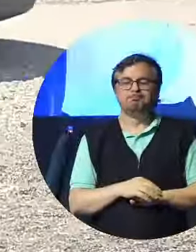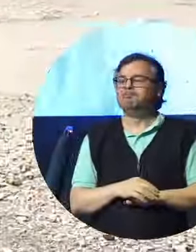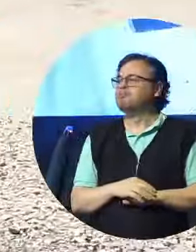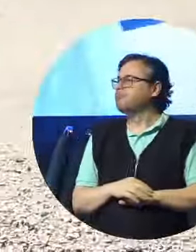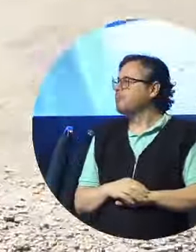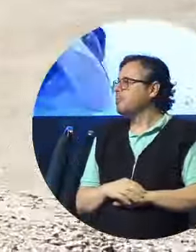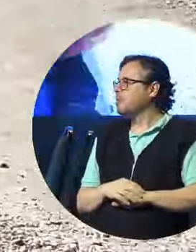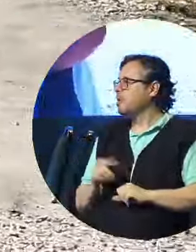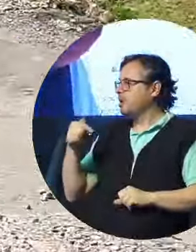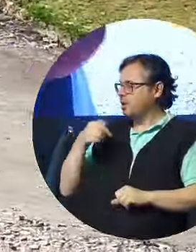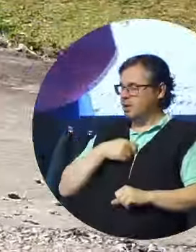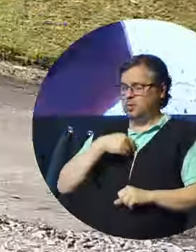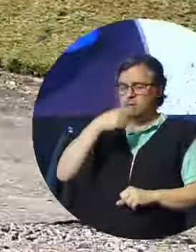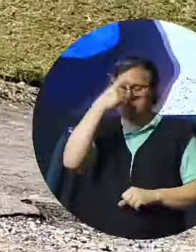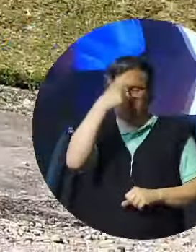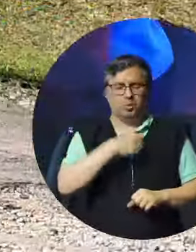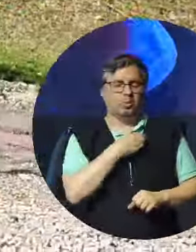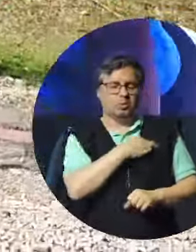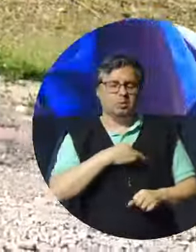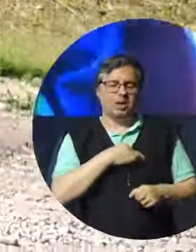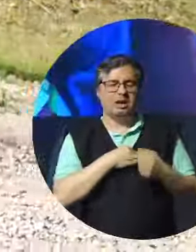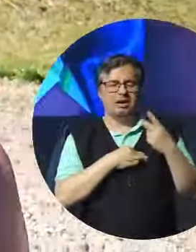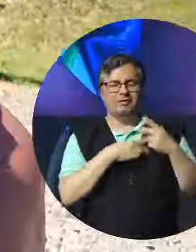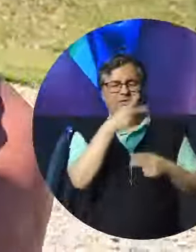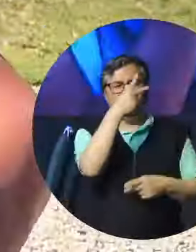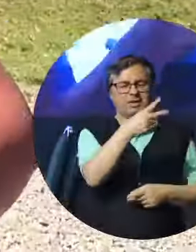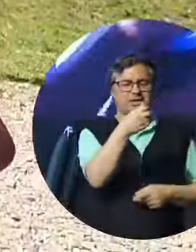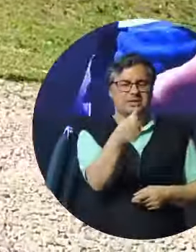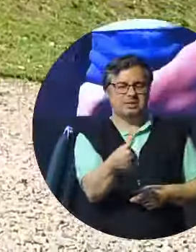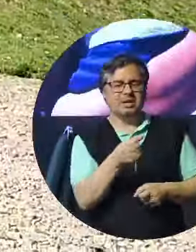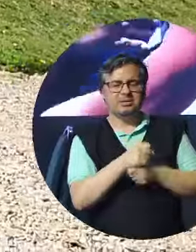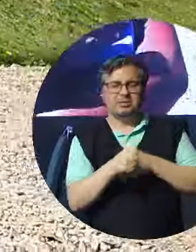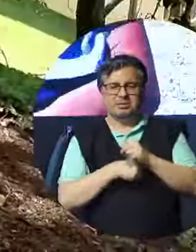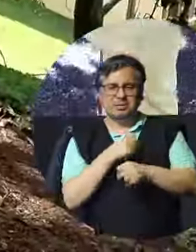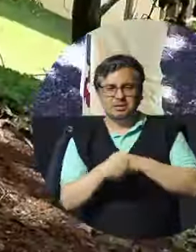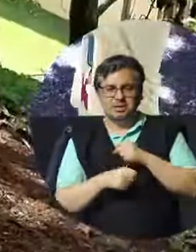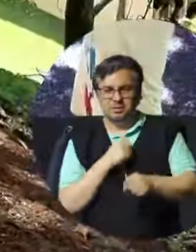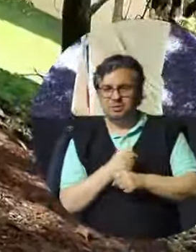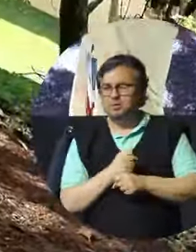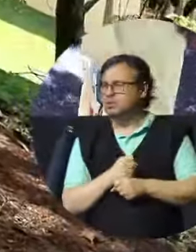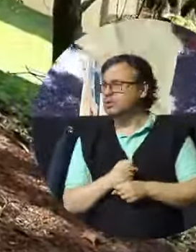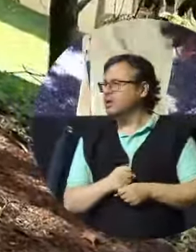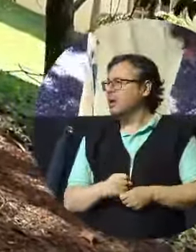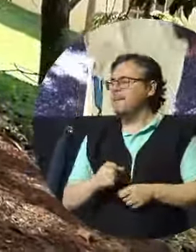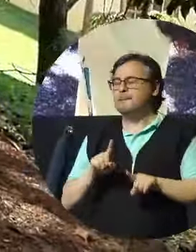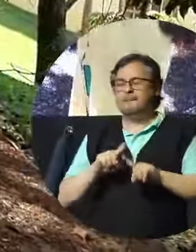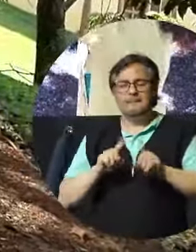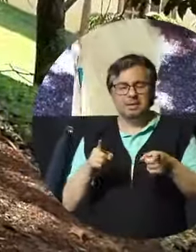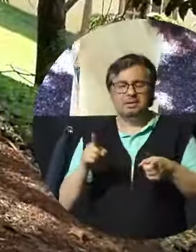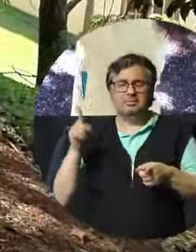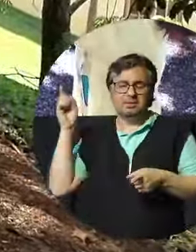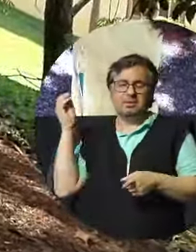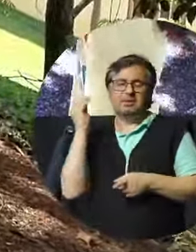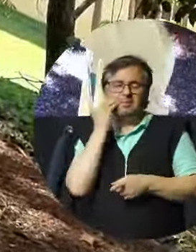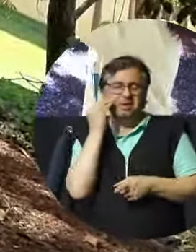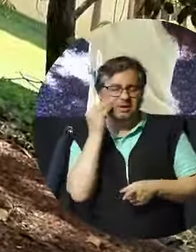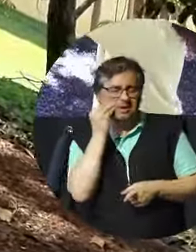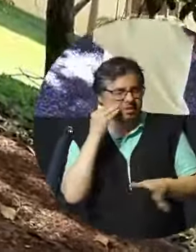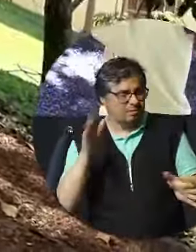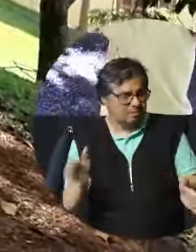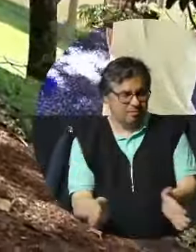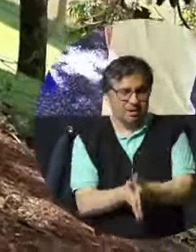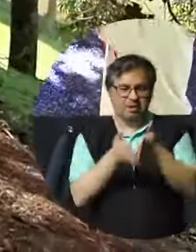Eu sou missionária há 26 anos, mas que experiência fantástica que tem sido a